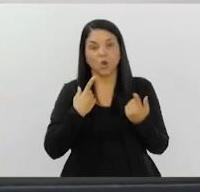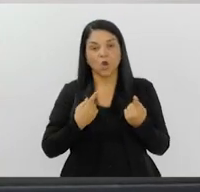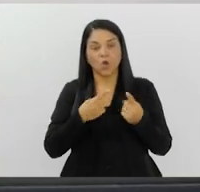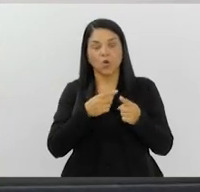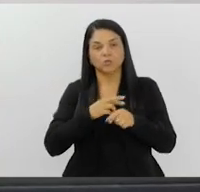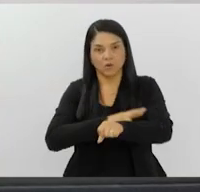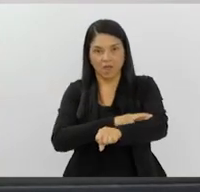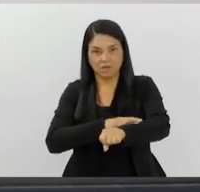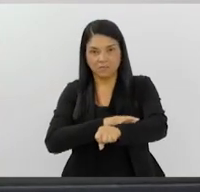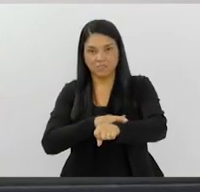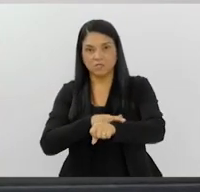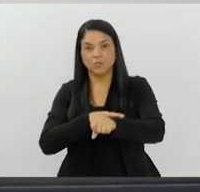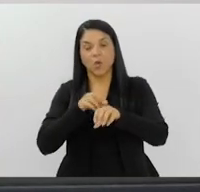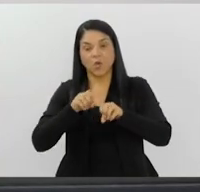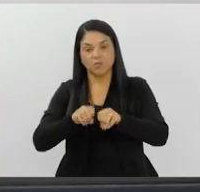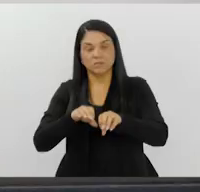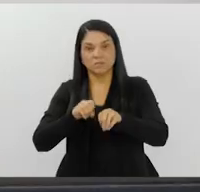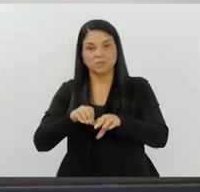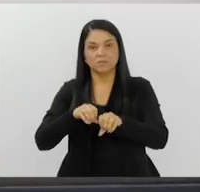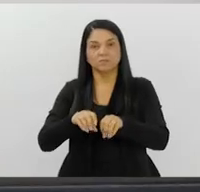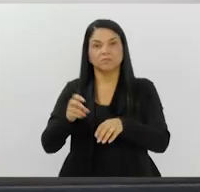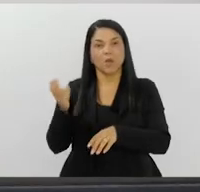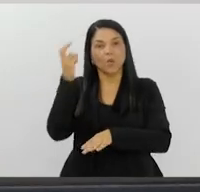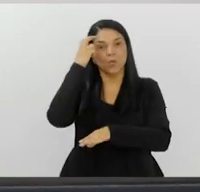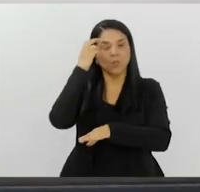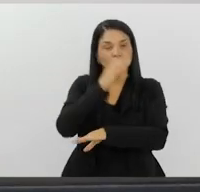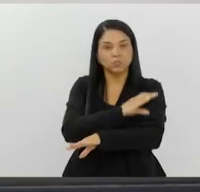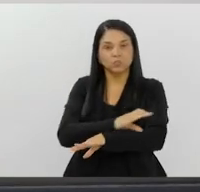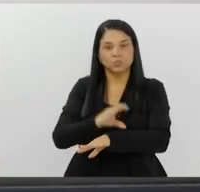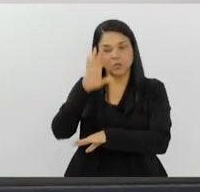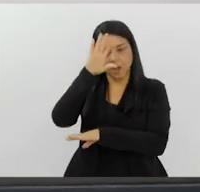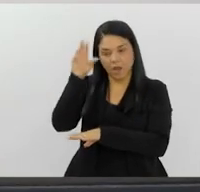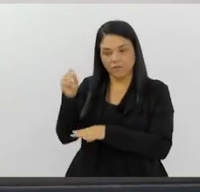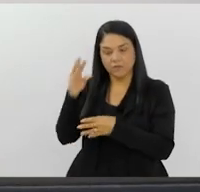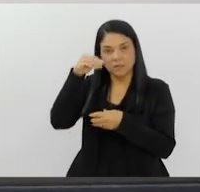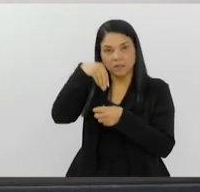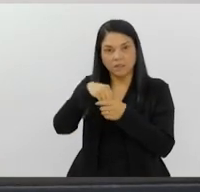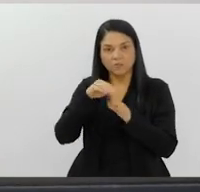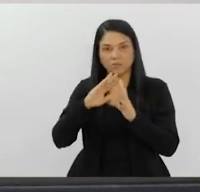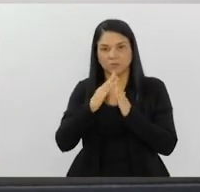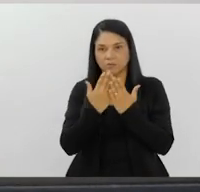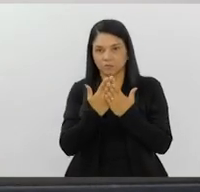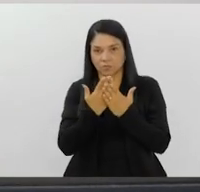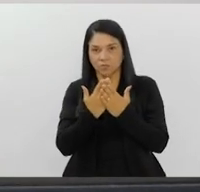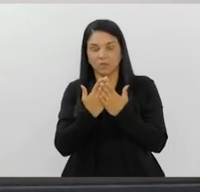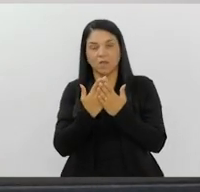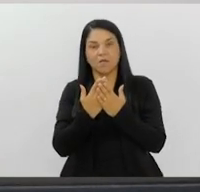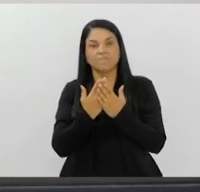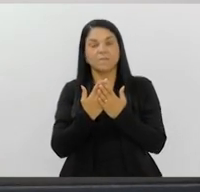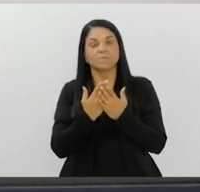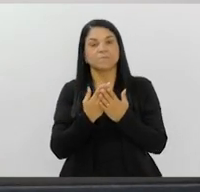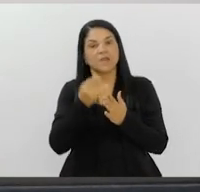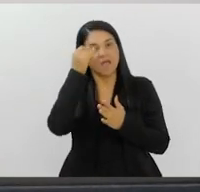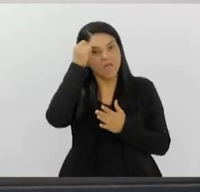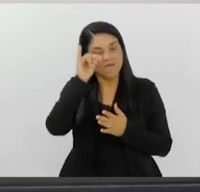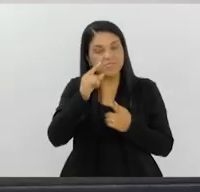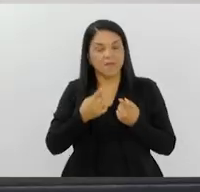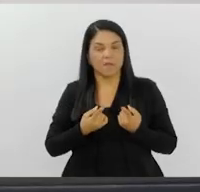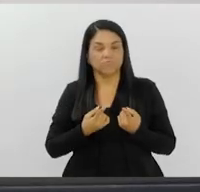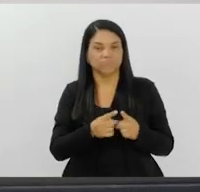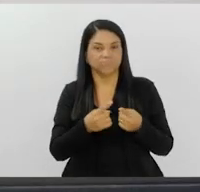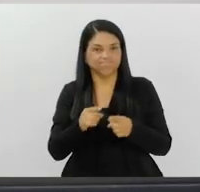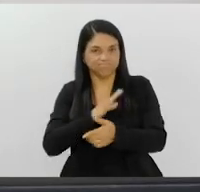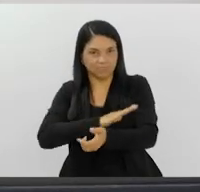ensino da cultura africana indígena nas escolas uma das formas de combater o racismo e a intolerância é o